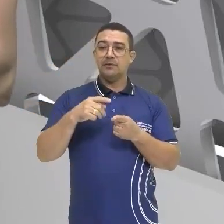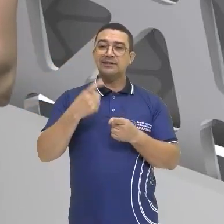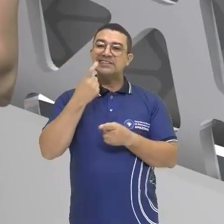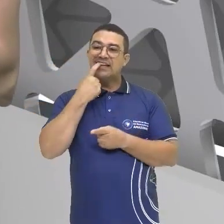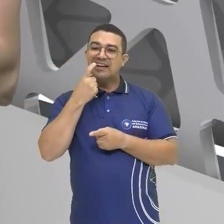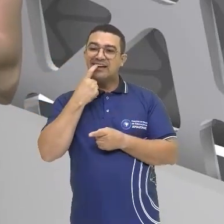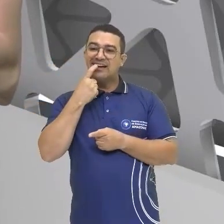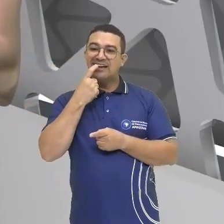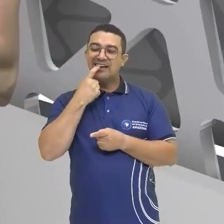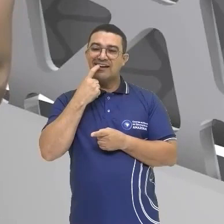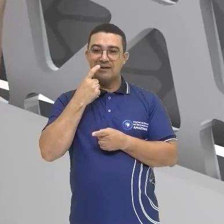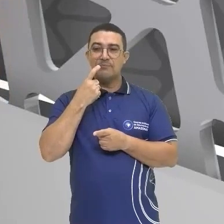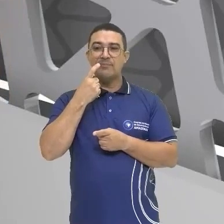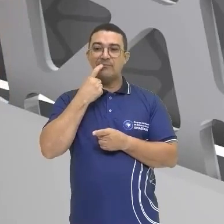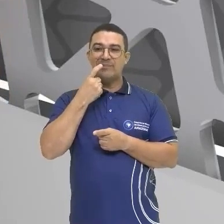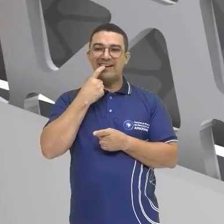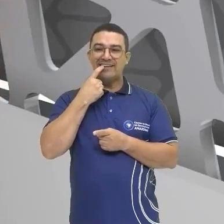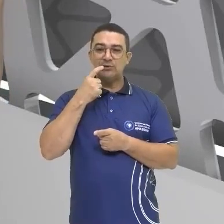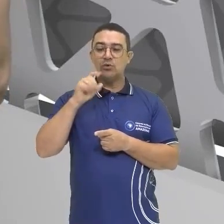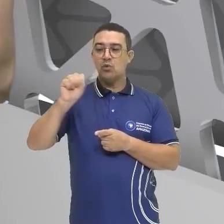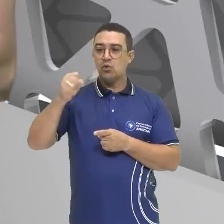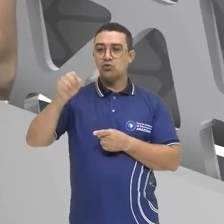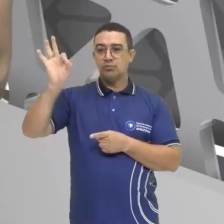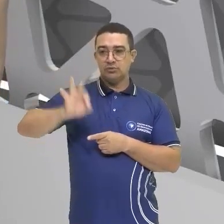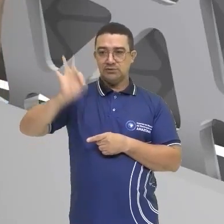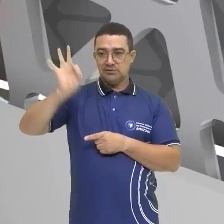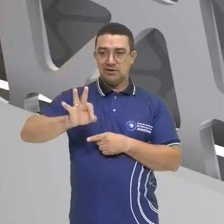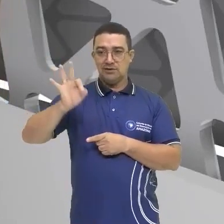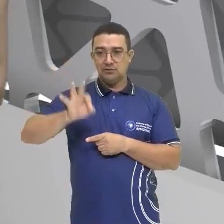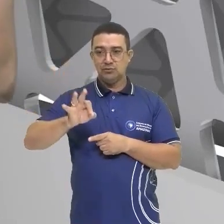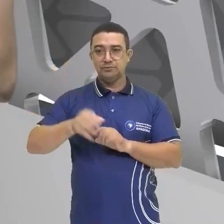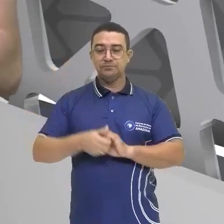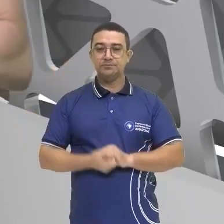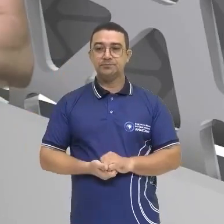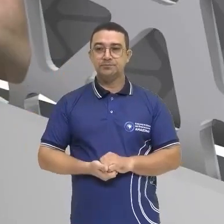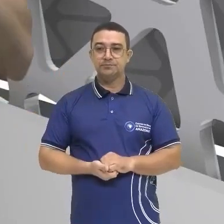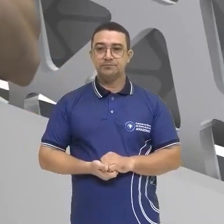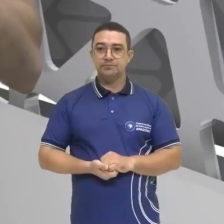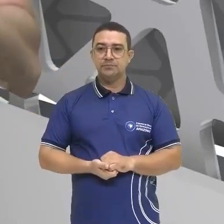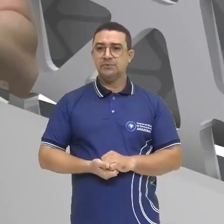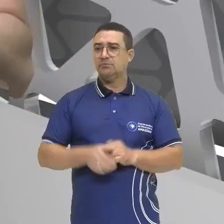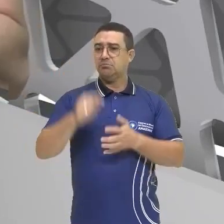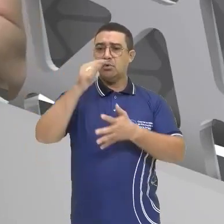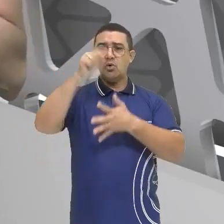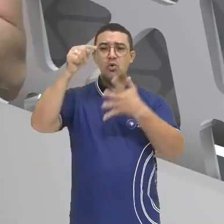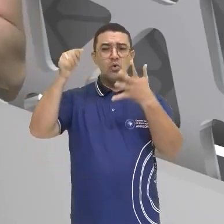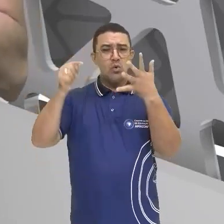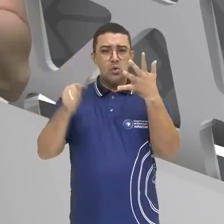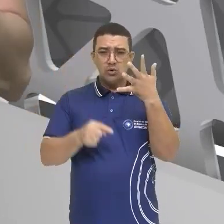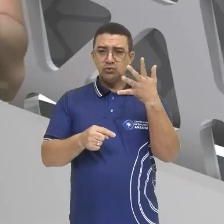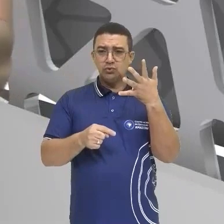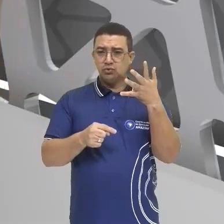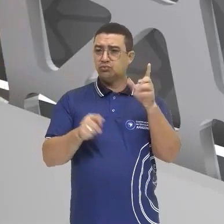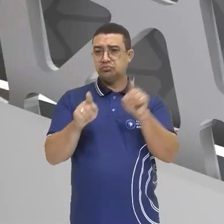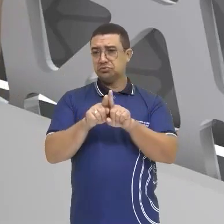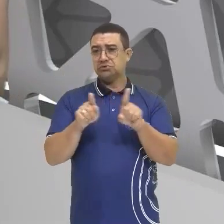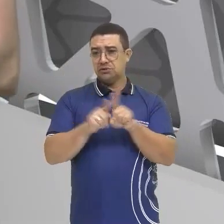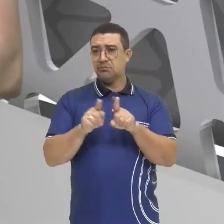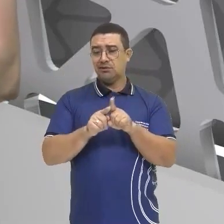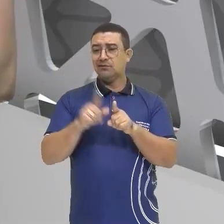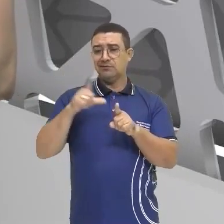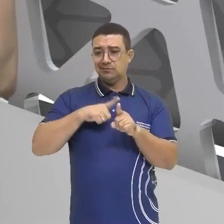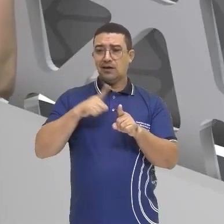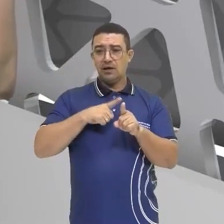da produção industrial do Polo Industrial de Manaus, outros que são produções